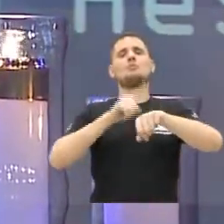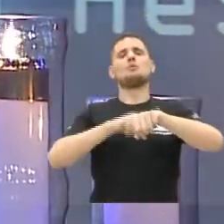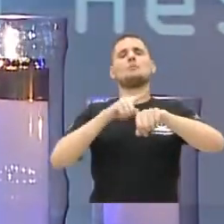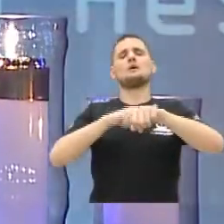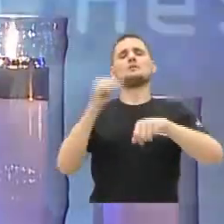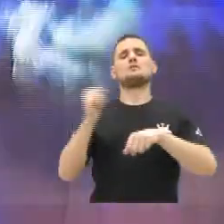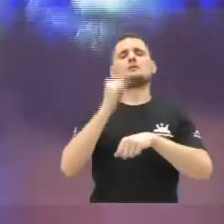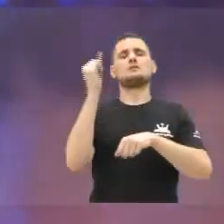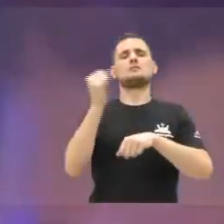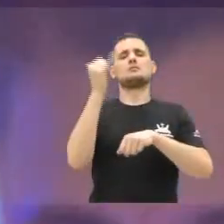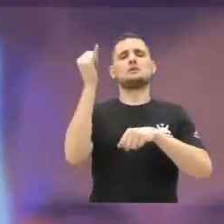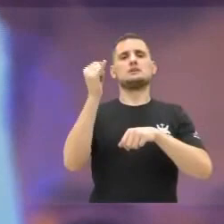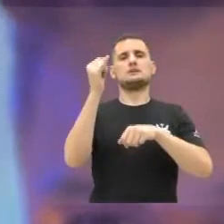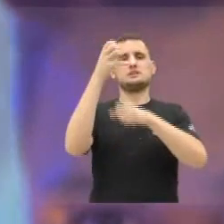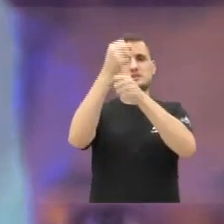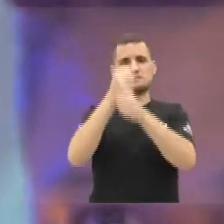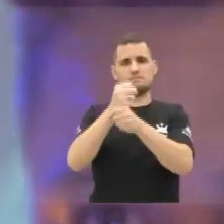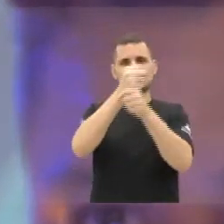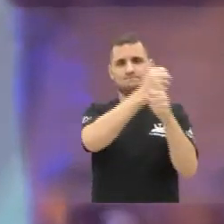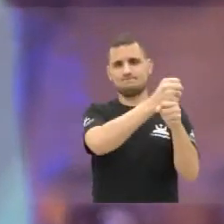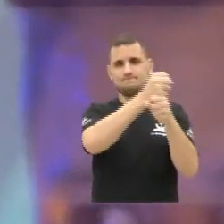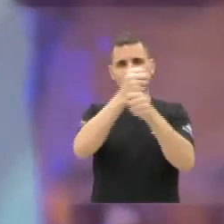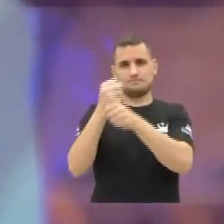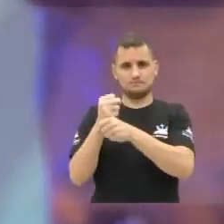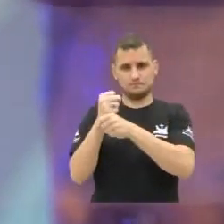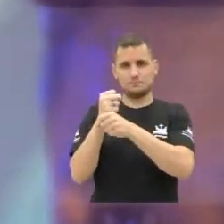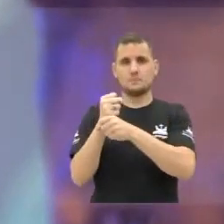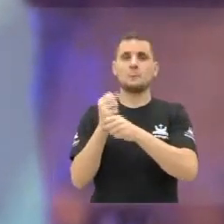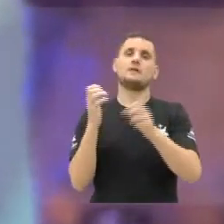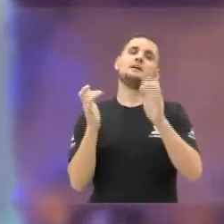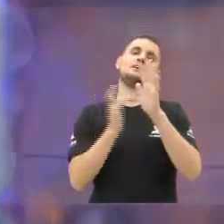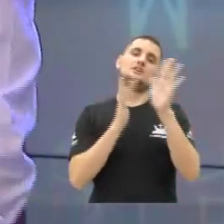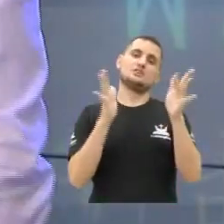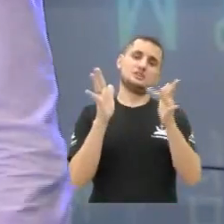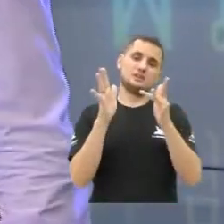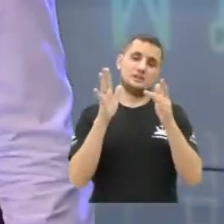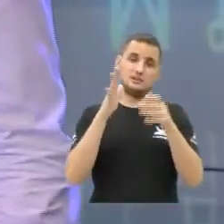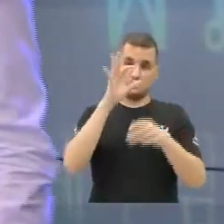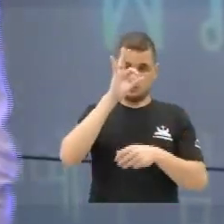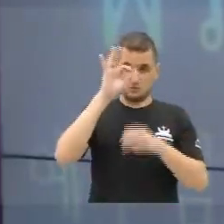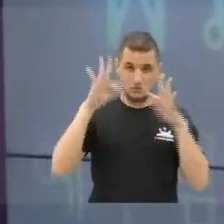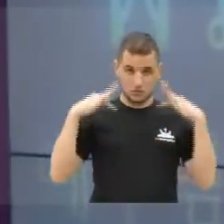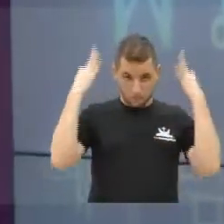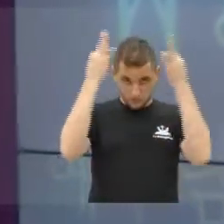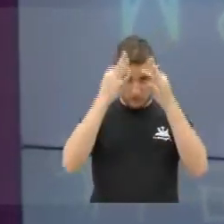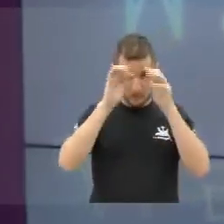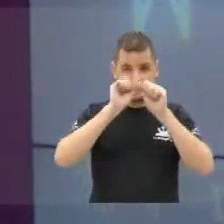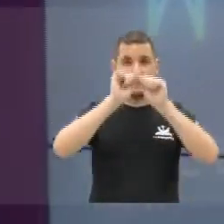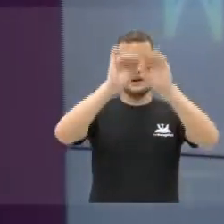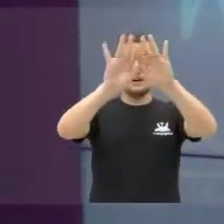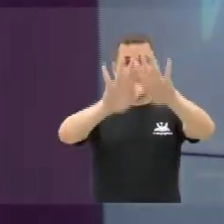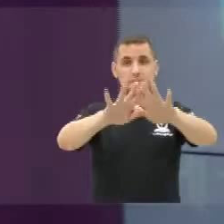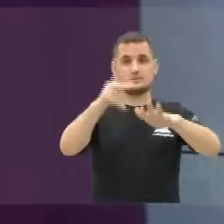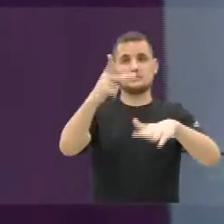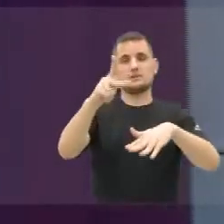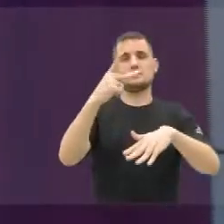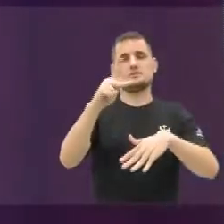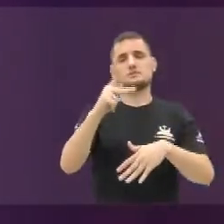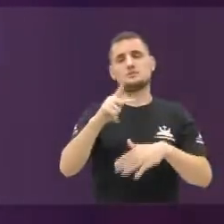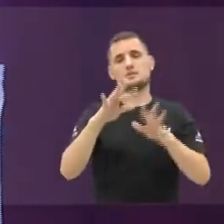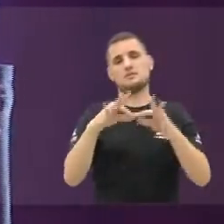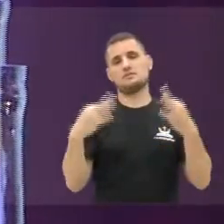de bênção do Santíssimo. E ele vai abençoar sua família. Frei, pode ir lá se